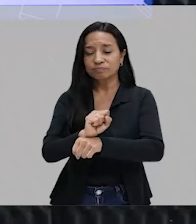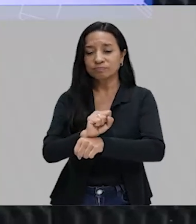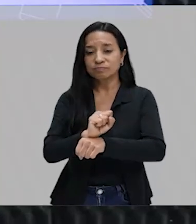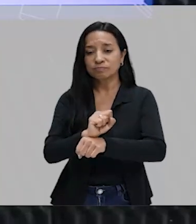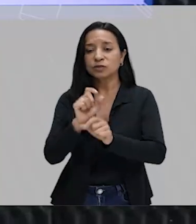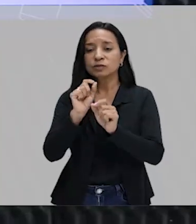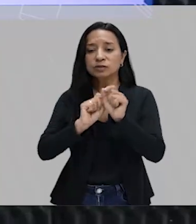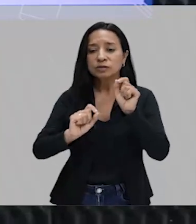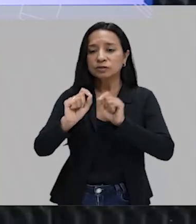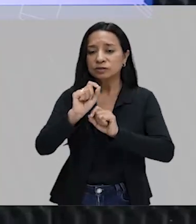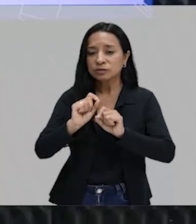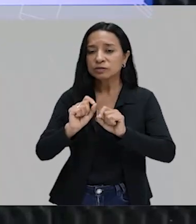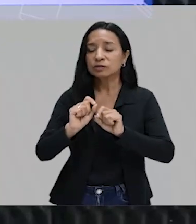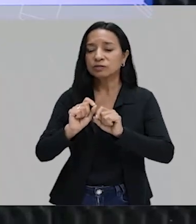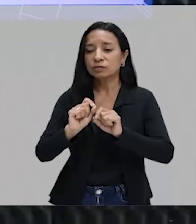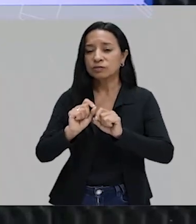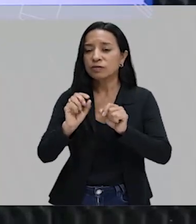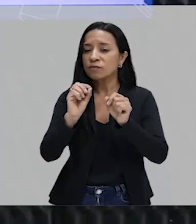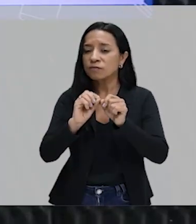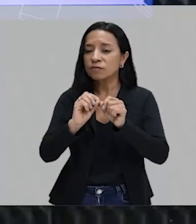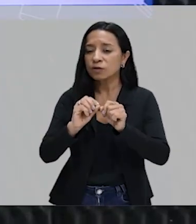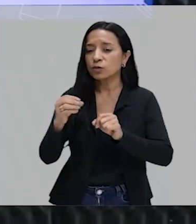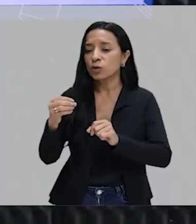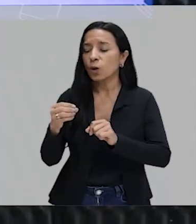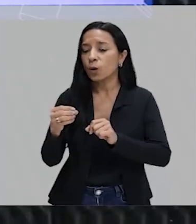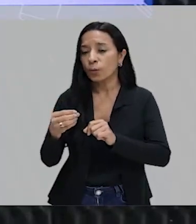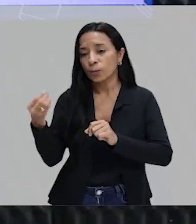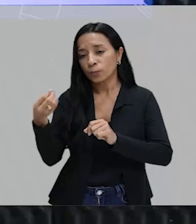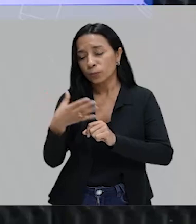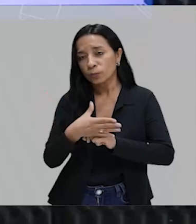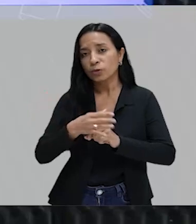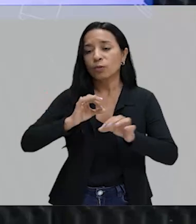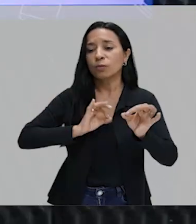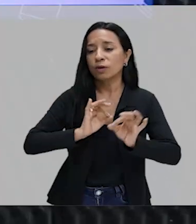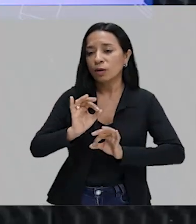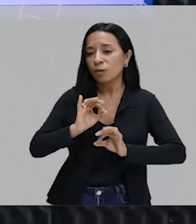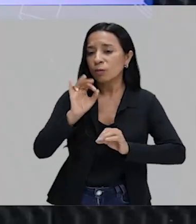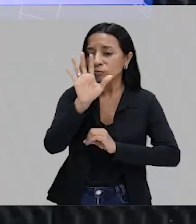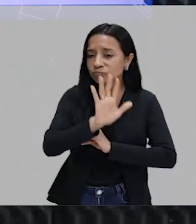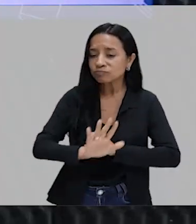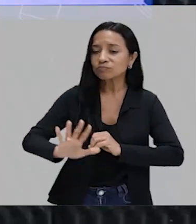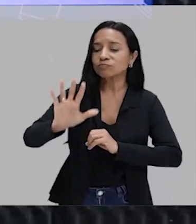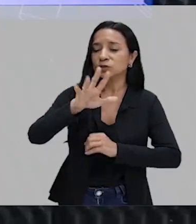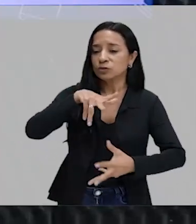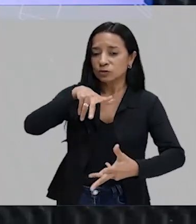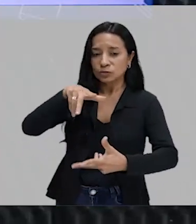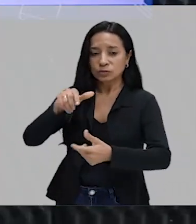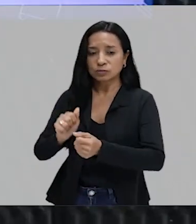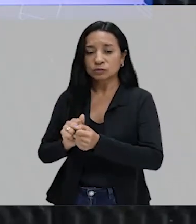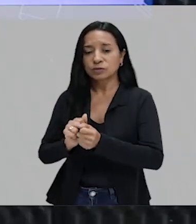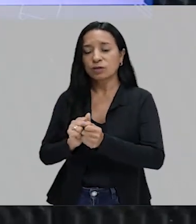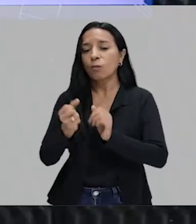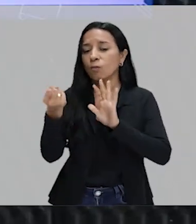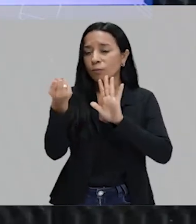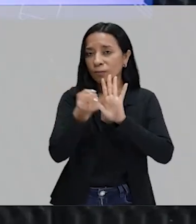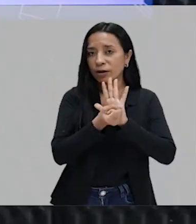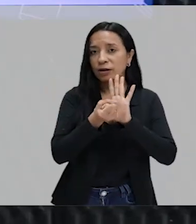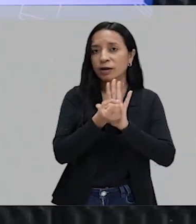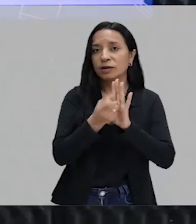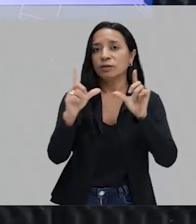de que seria instaurado uma nova ordem internacional marcada pela redução dos